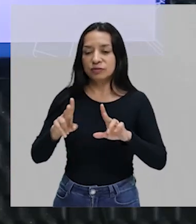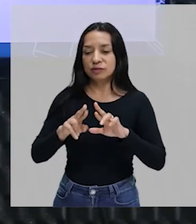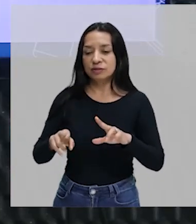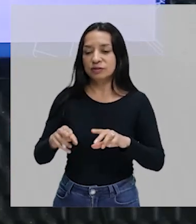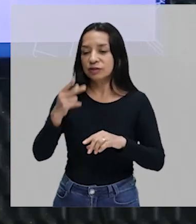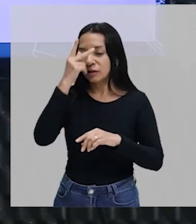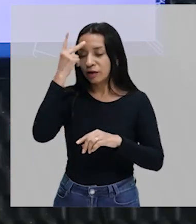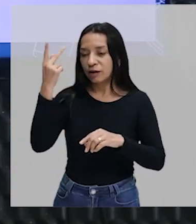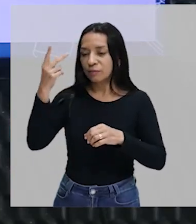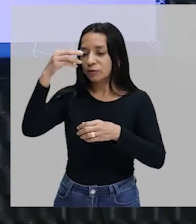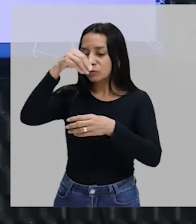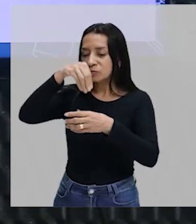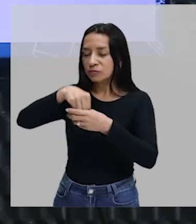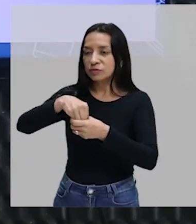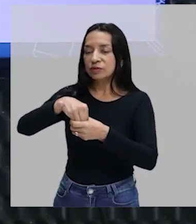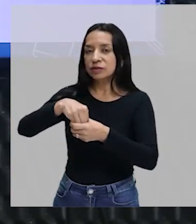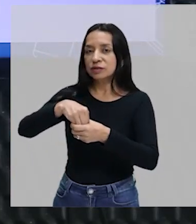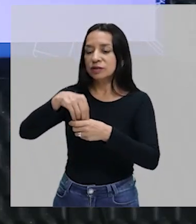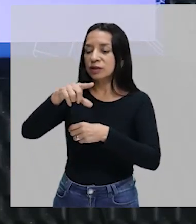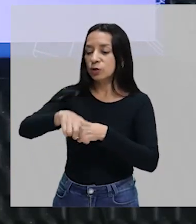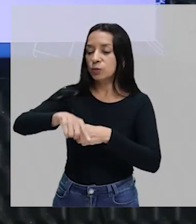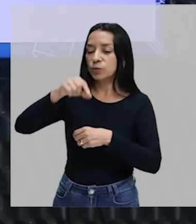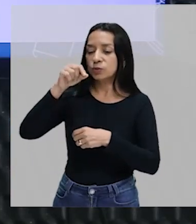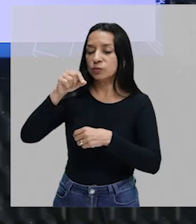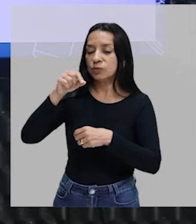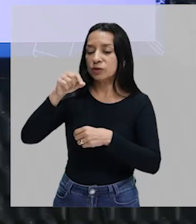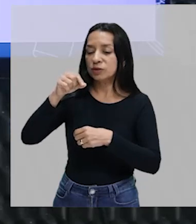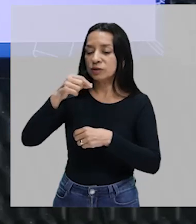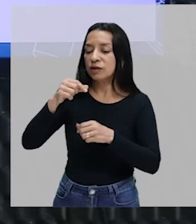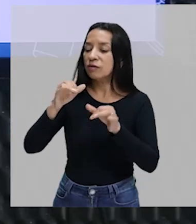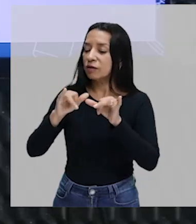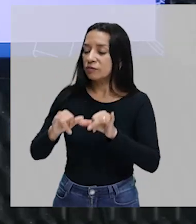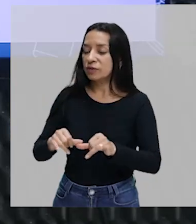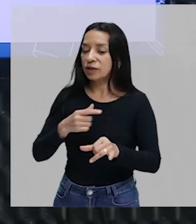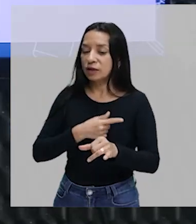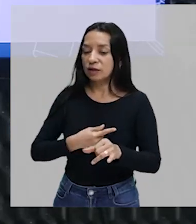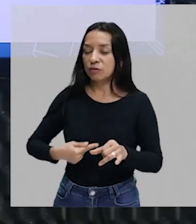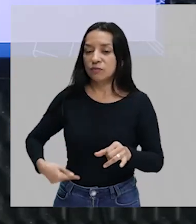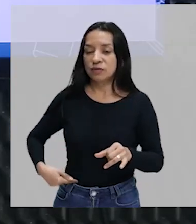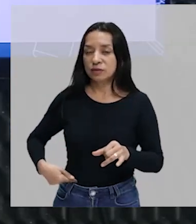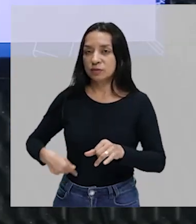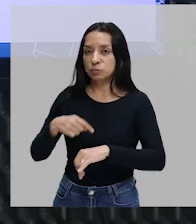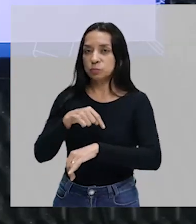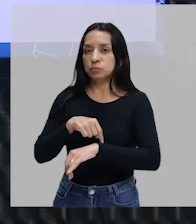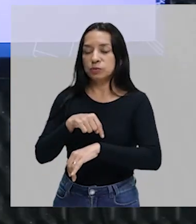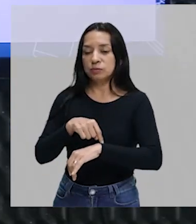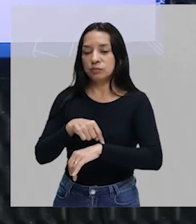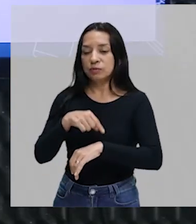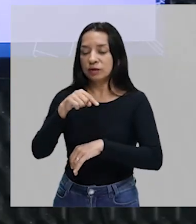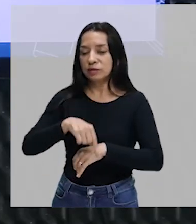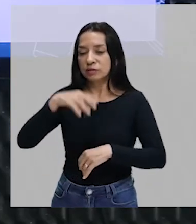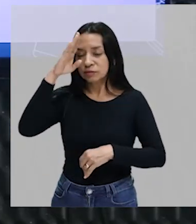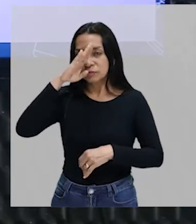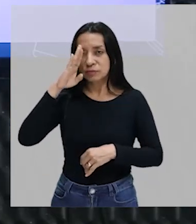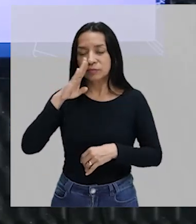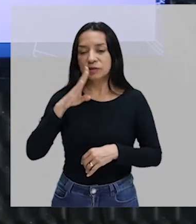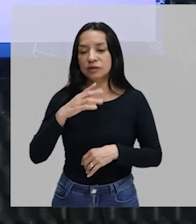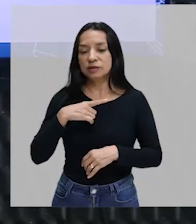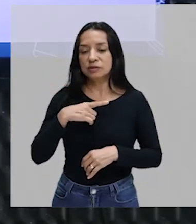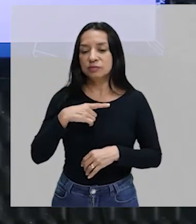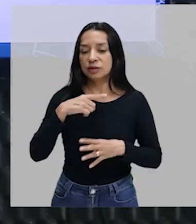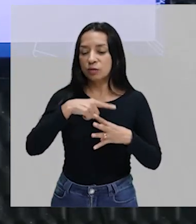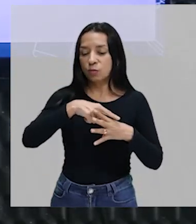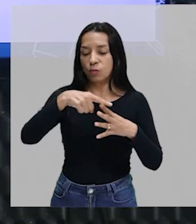eleita vai ficar ali governando, certo? No Brasil, a maior parte dos cargos políticos tem mandato de